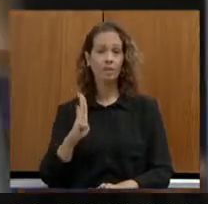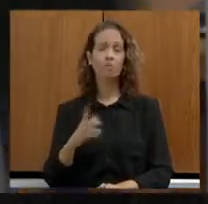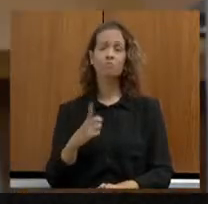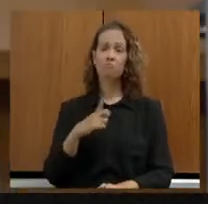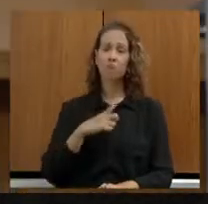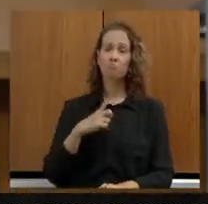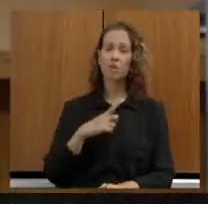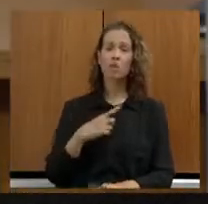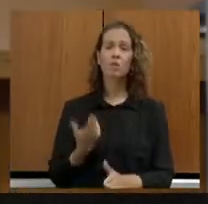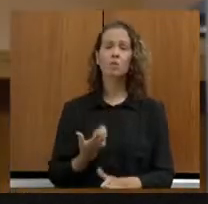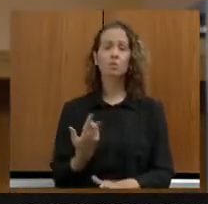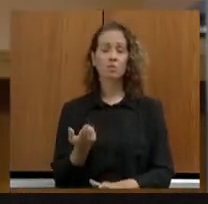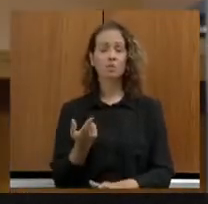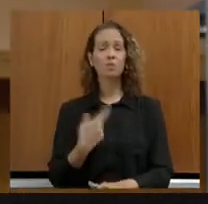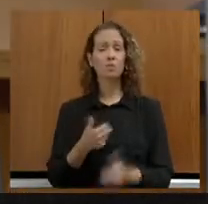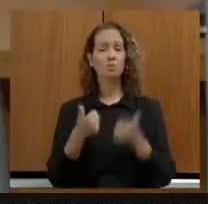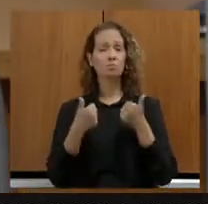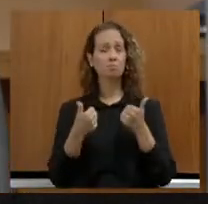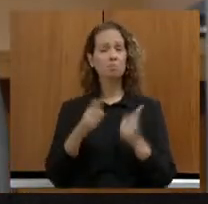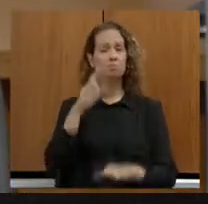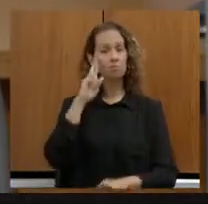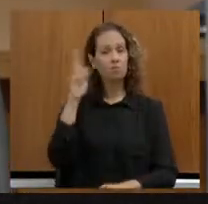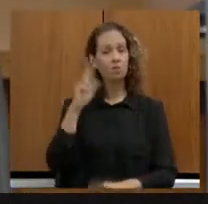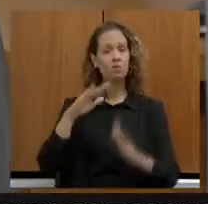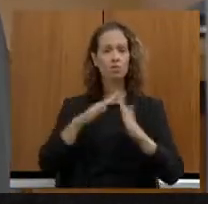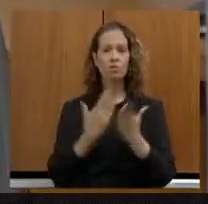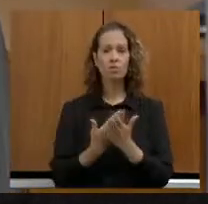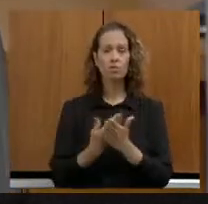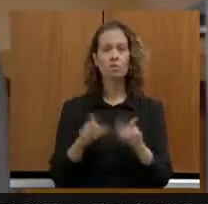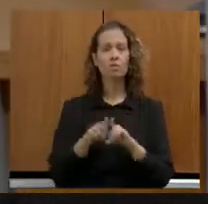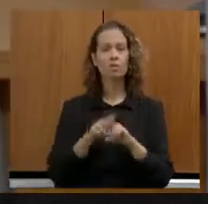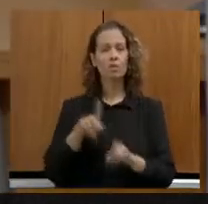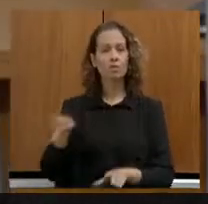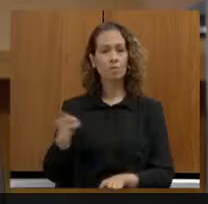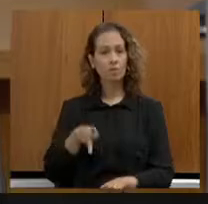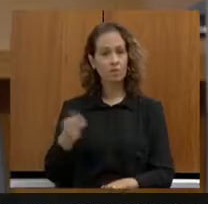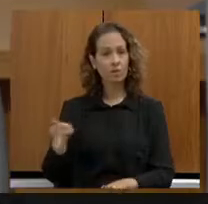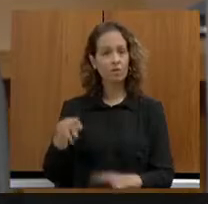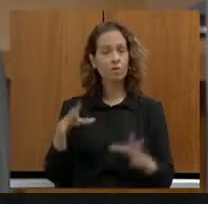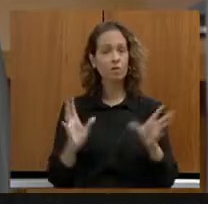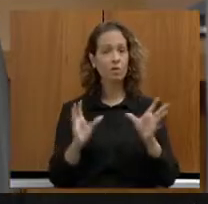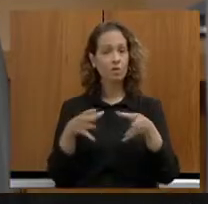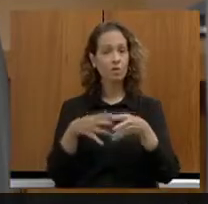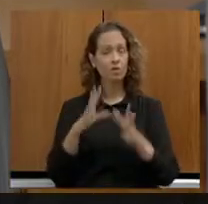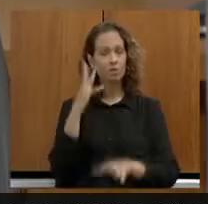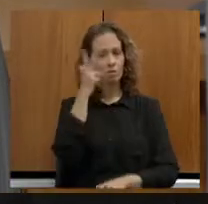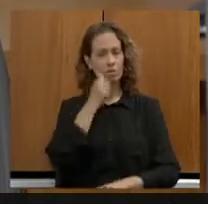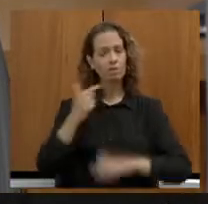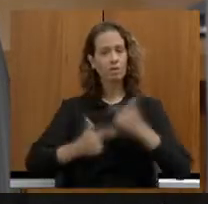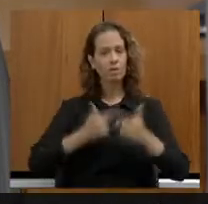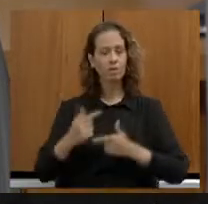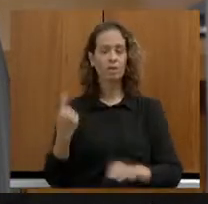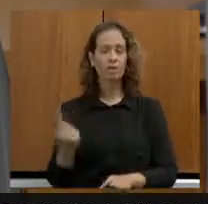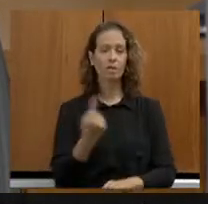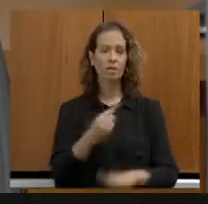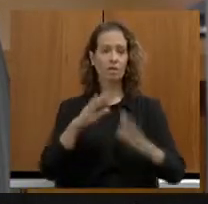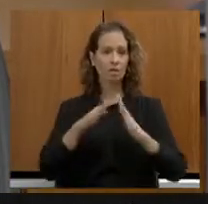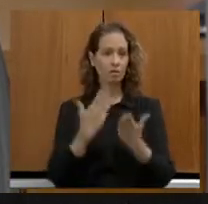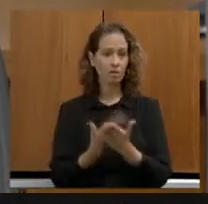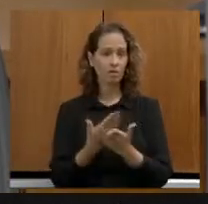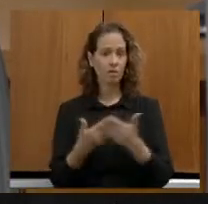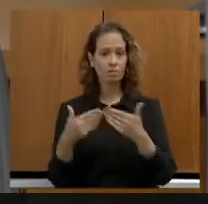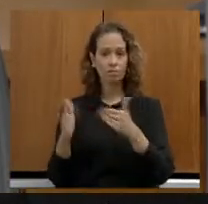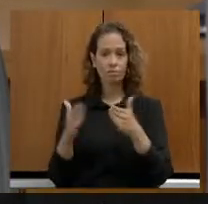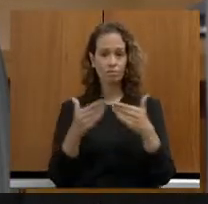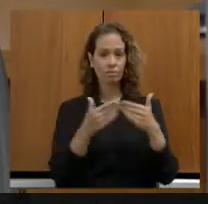muito grande dos nossos diretores de escola dos nossos professores estão fazendo um lindo trabalho em cada uma das O que é que